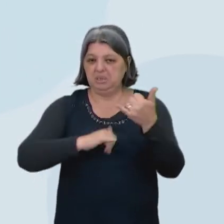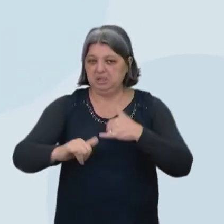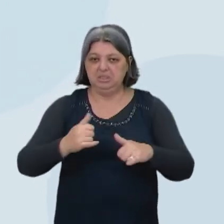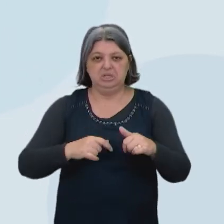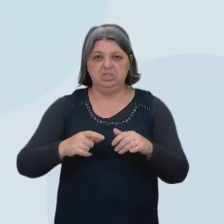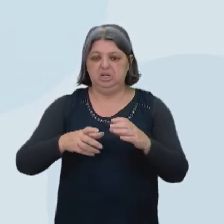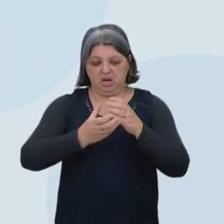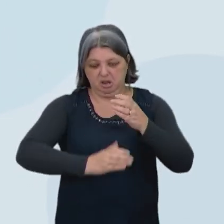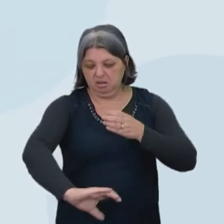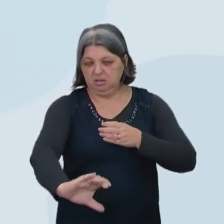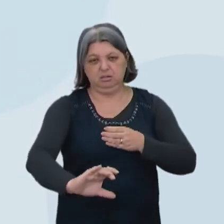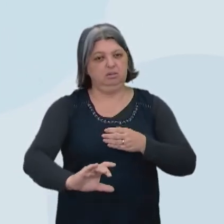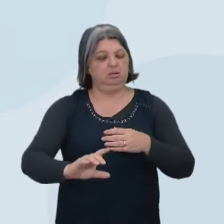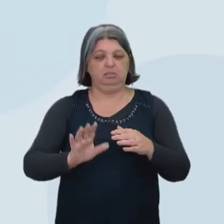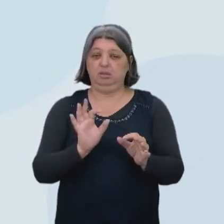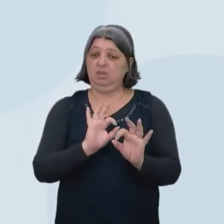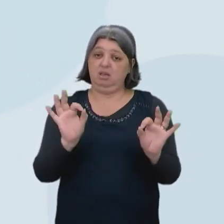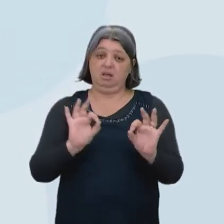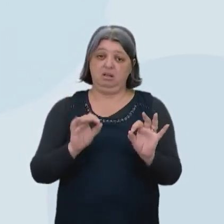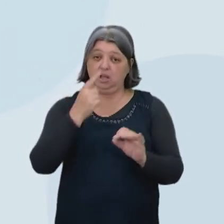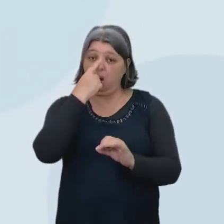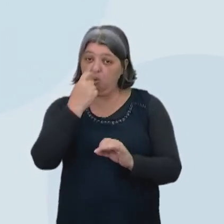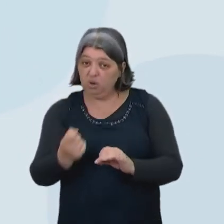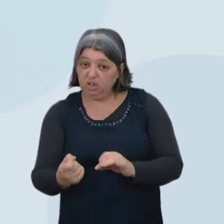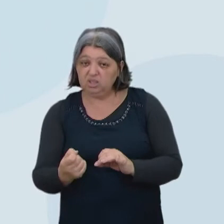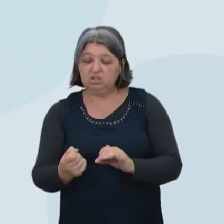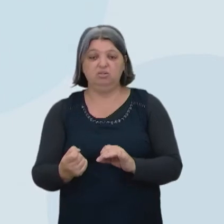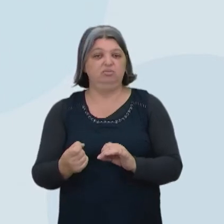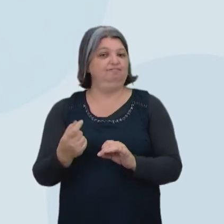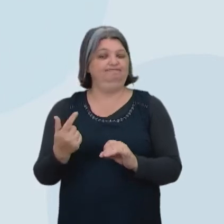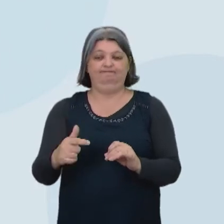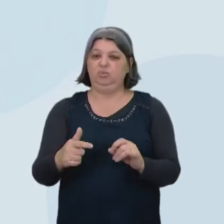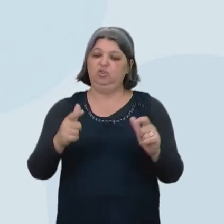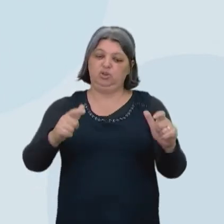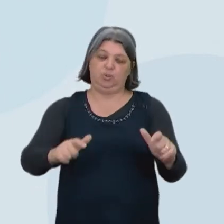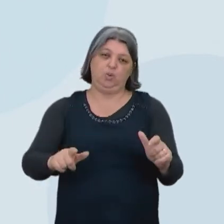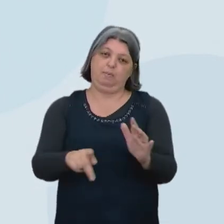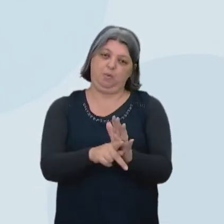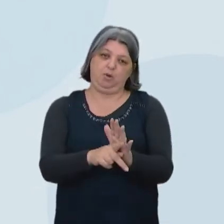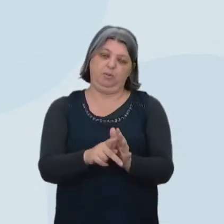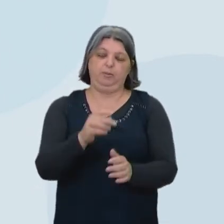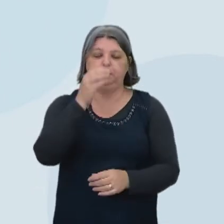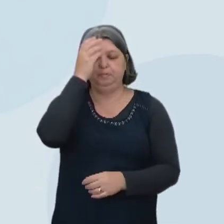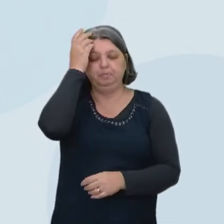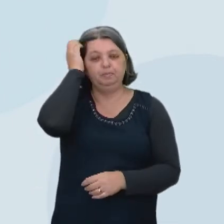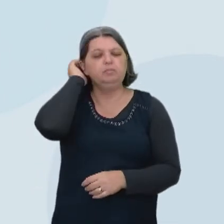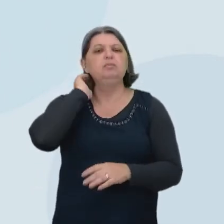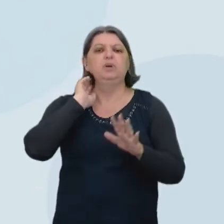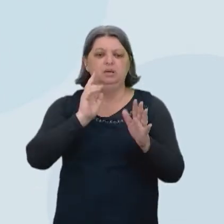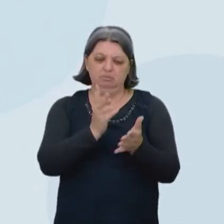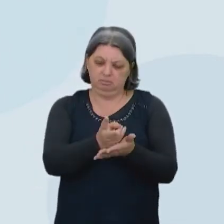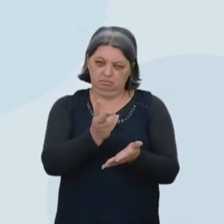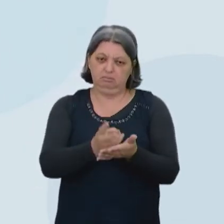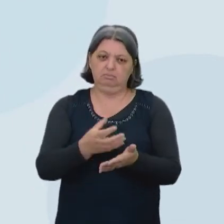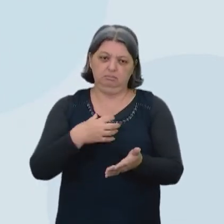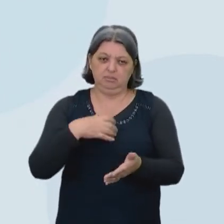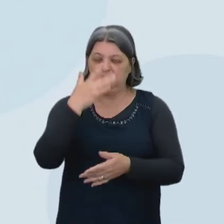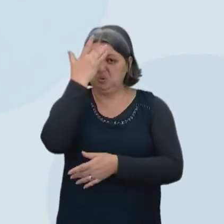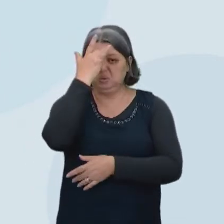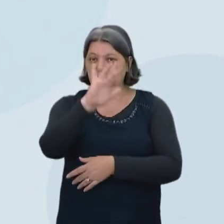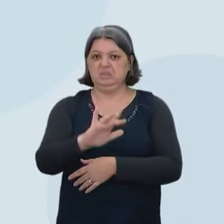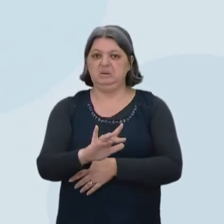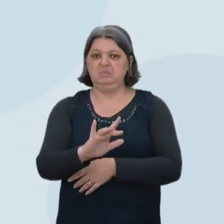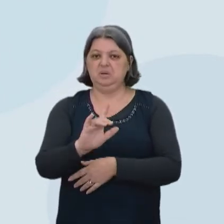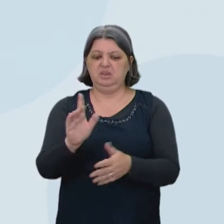esgoto. Nem mesmo lixo produzíamos. Apesar de toda essa situação, eu não sabia que